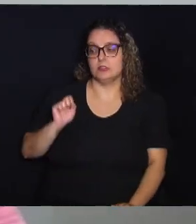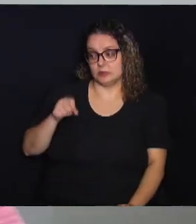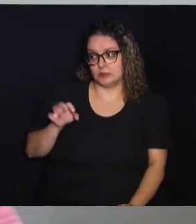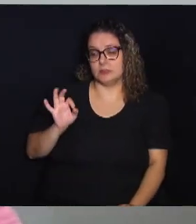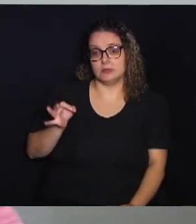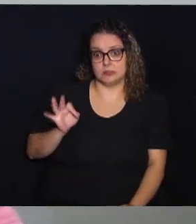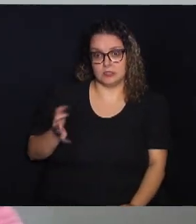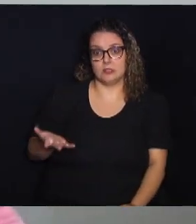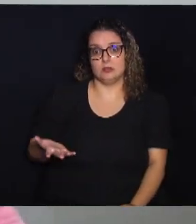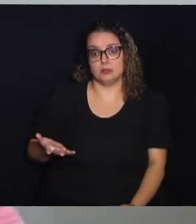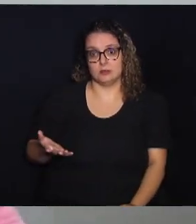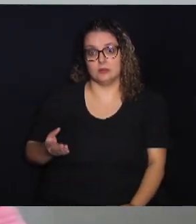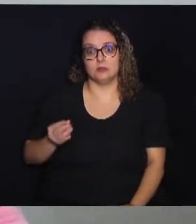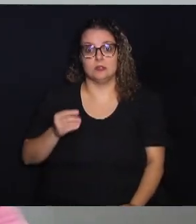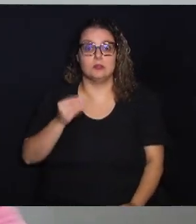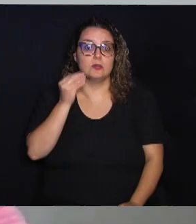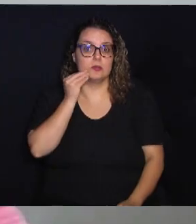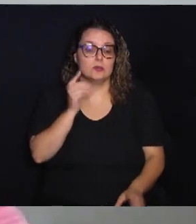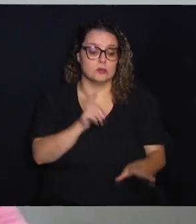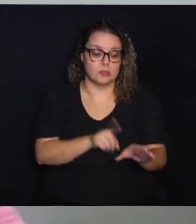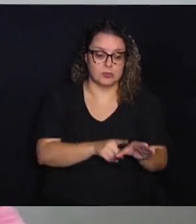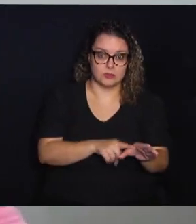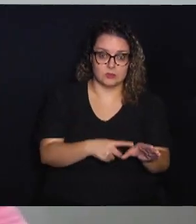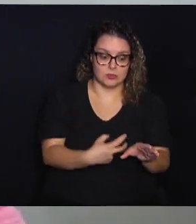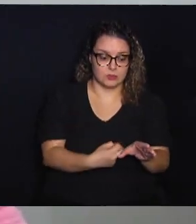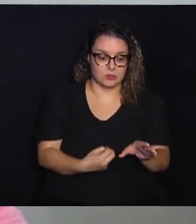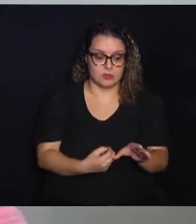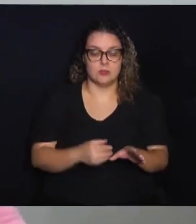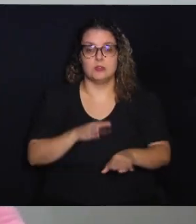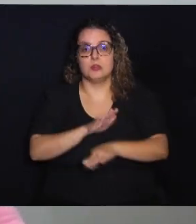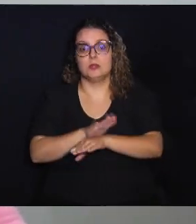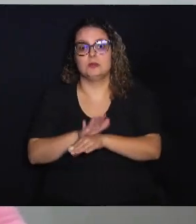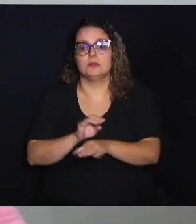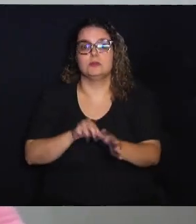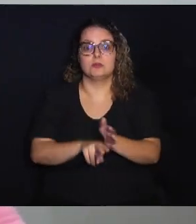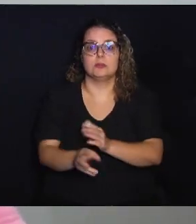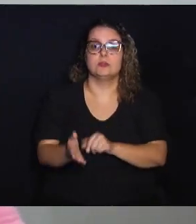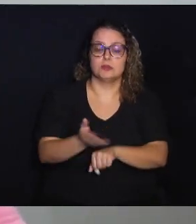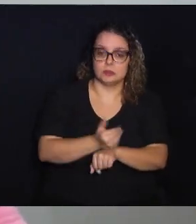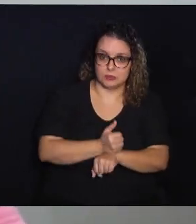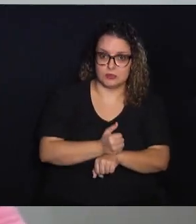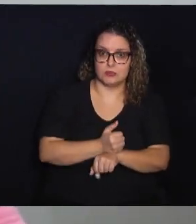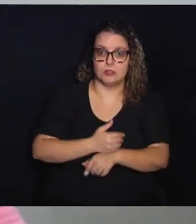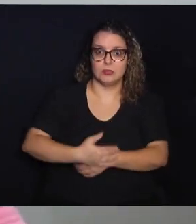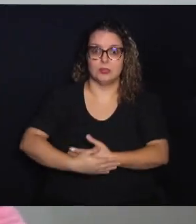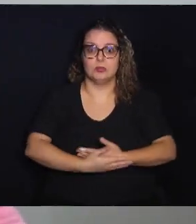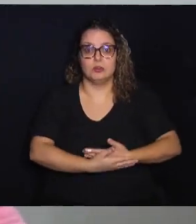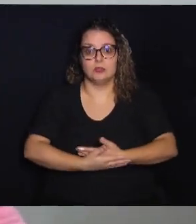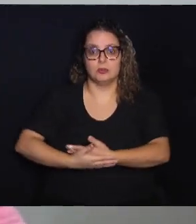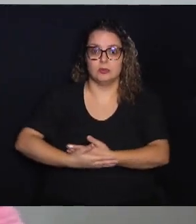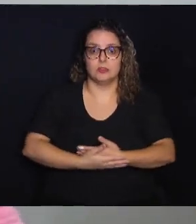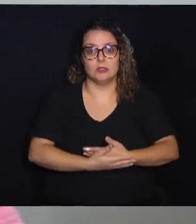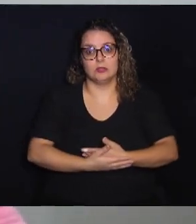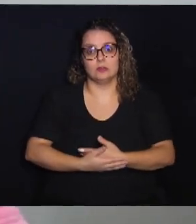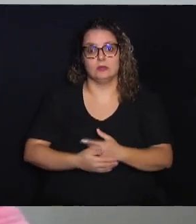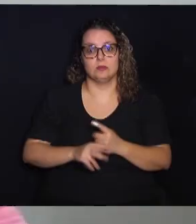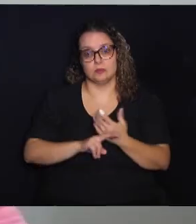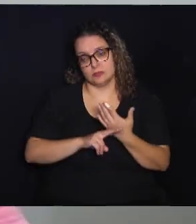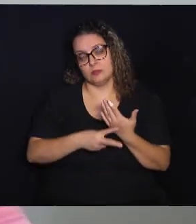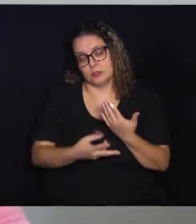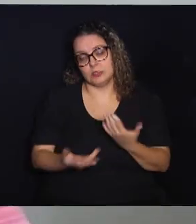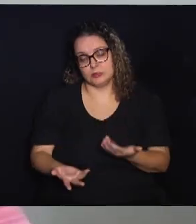Exato, exato. Então, assim, o teste do pezinho, ele vai ajudar no diagnóstico precoce do bebê afetado,